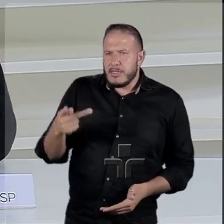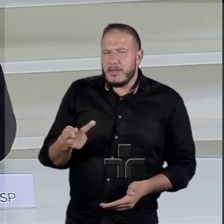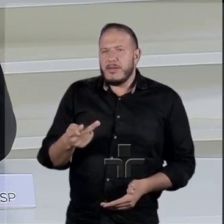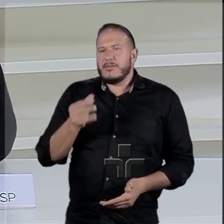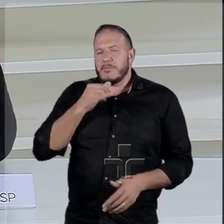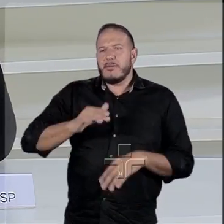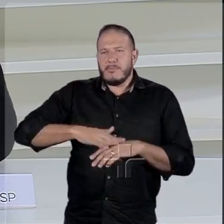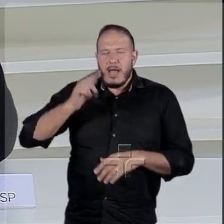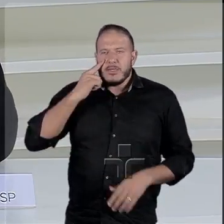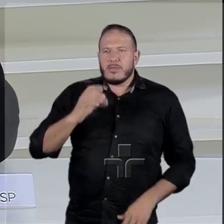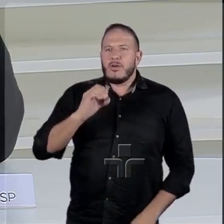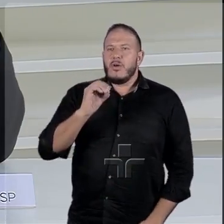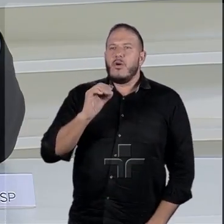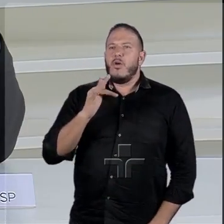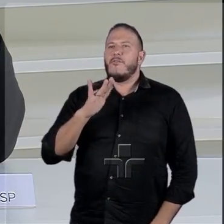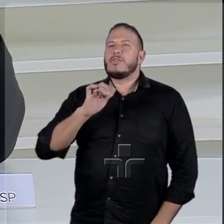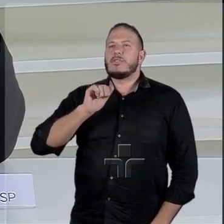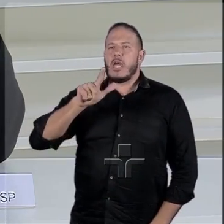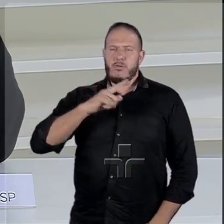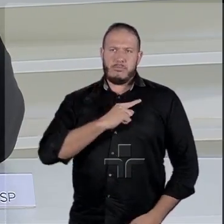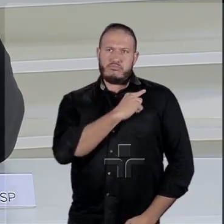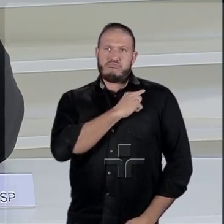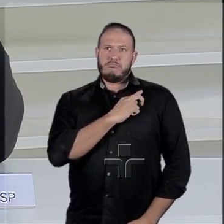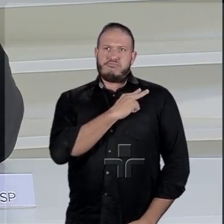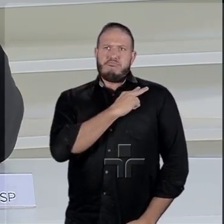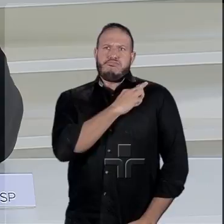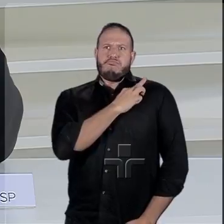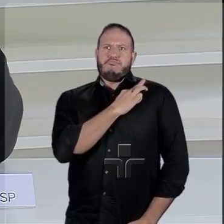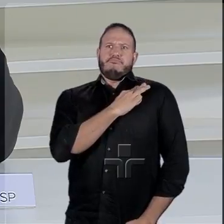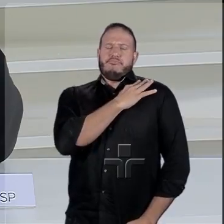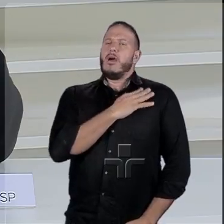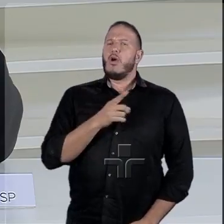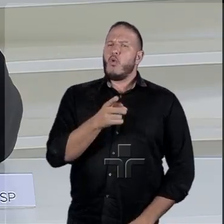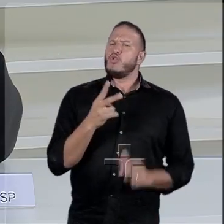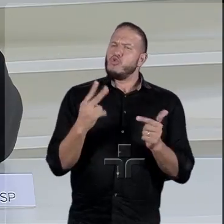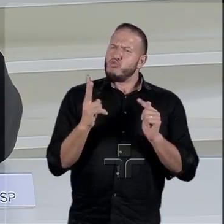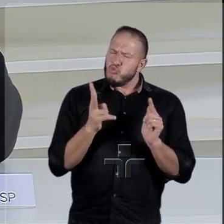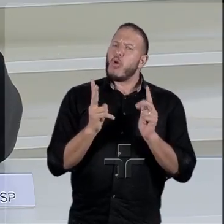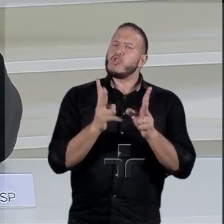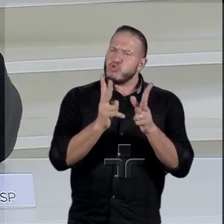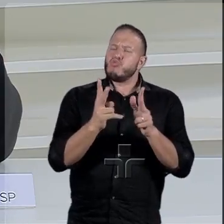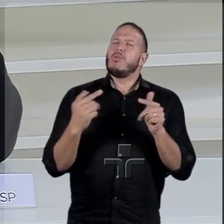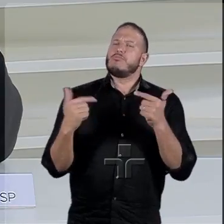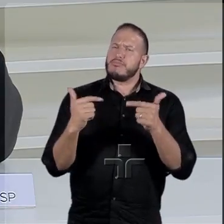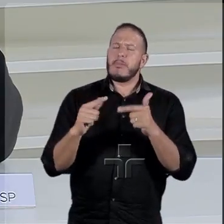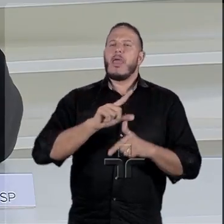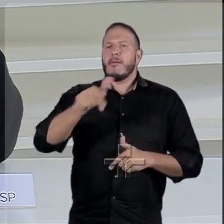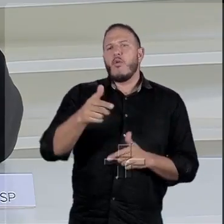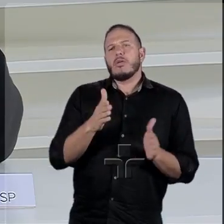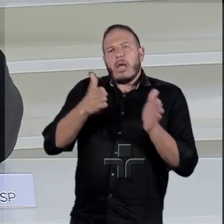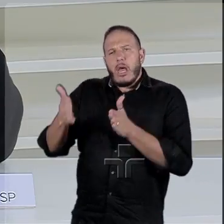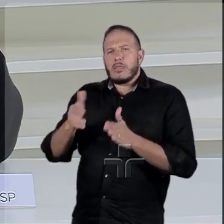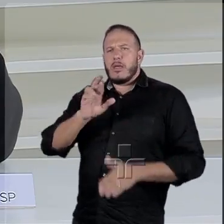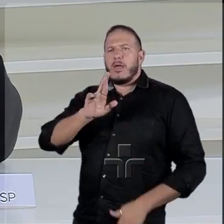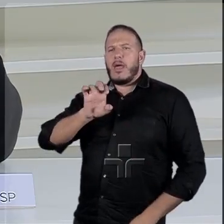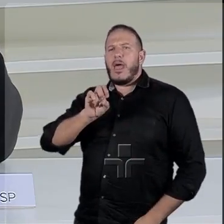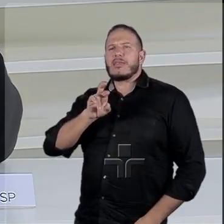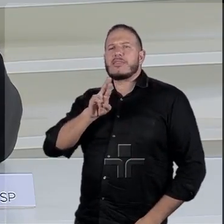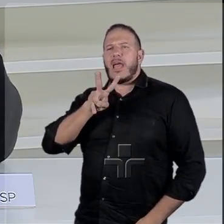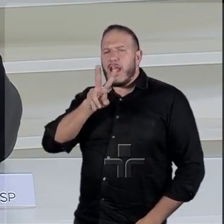os oficiais de alta patente, que eles continuam na ativa e contribuindo, e depois que entram na reserva continuam contribuindo sobre a